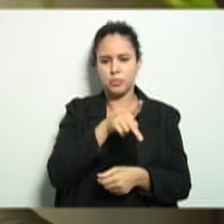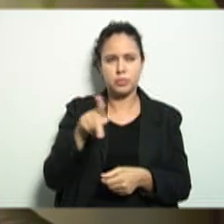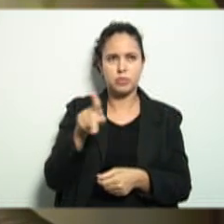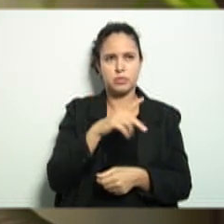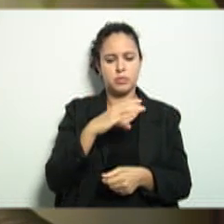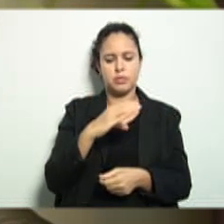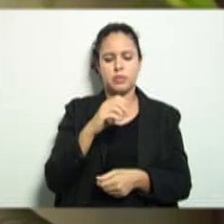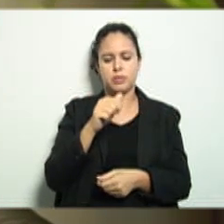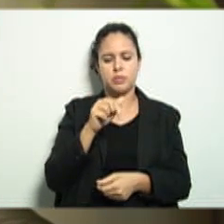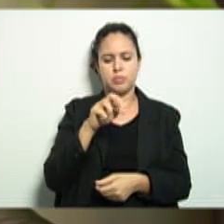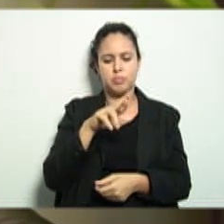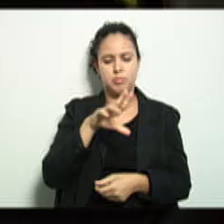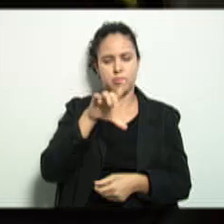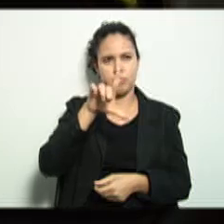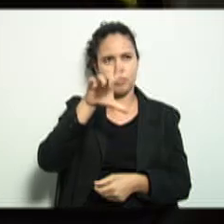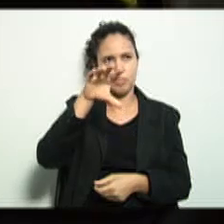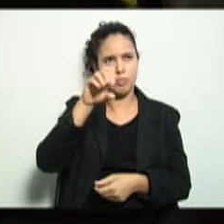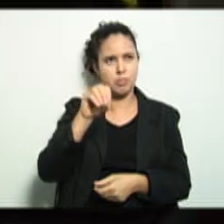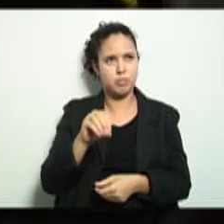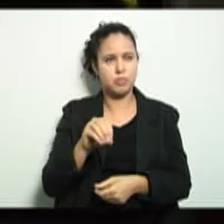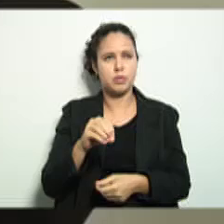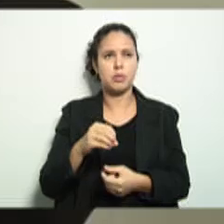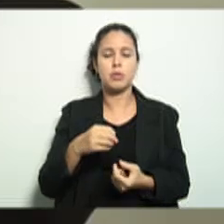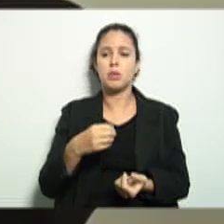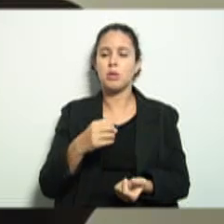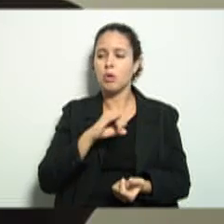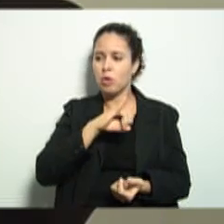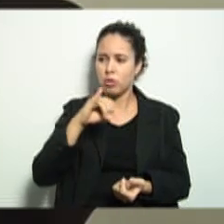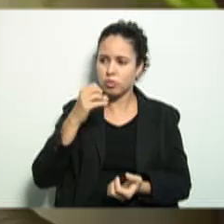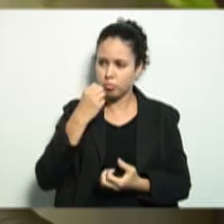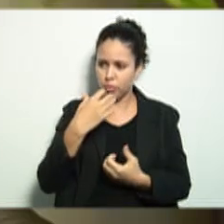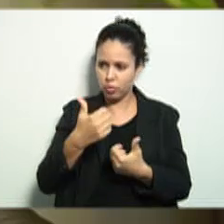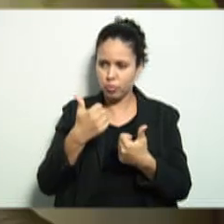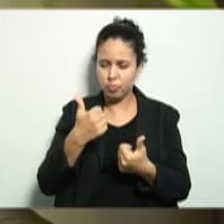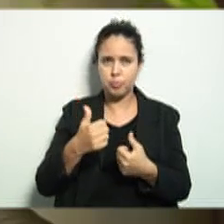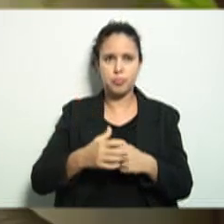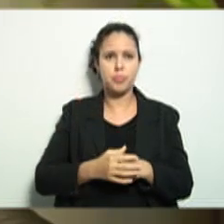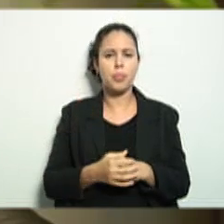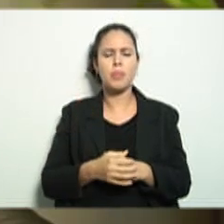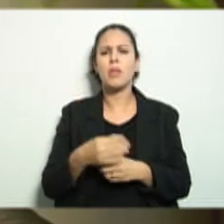conjuntura econômica aqui de Rondônia. Olá, professor, tudo bem? Tudo bom, boa tarde.